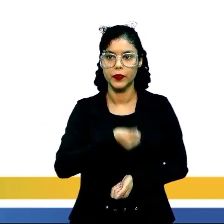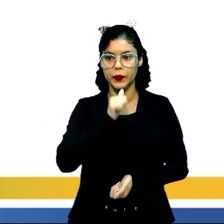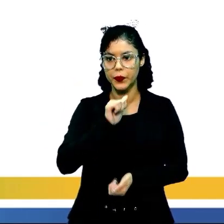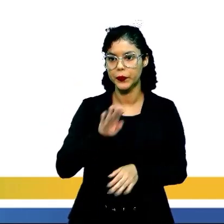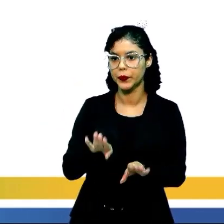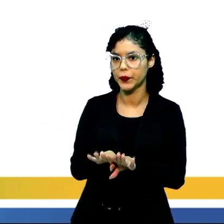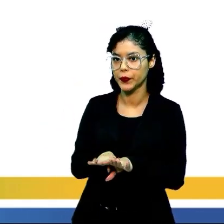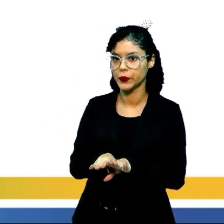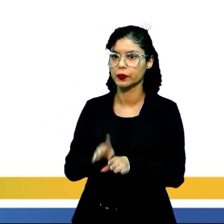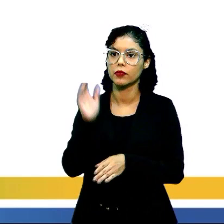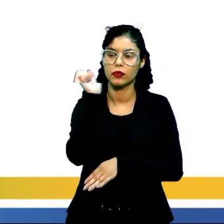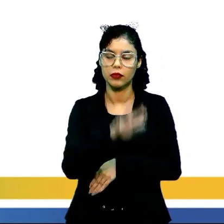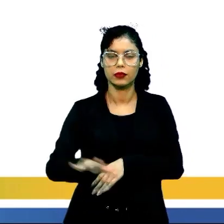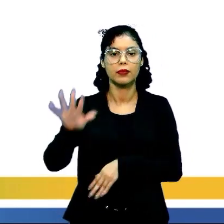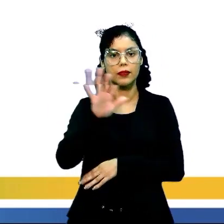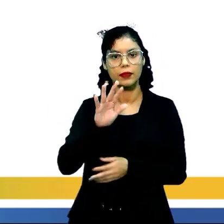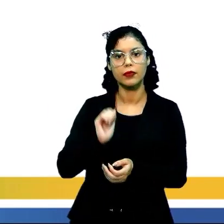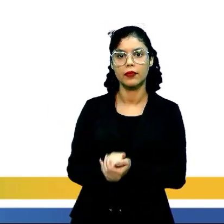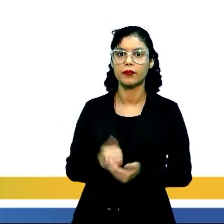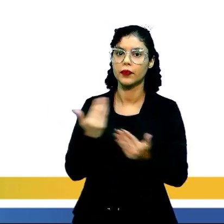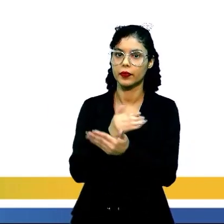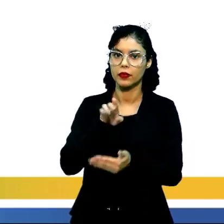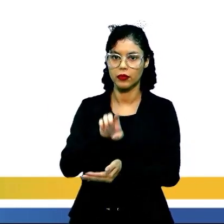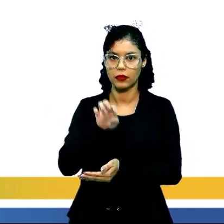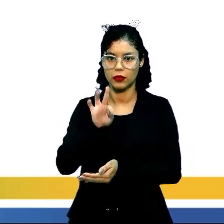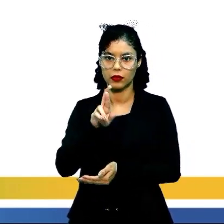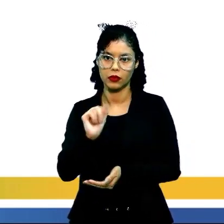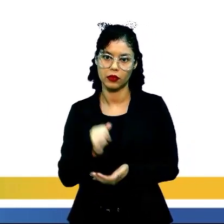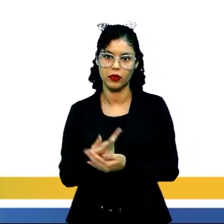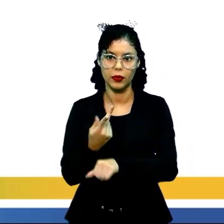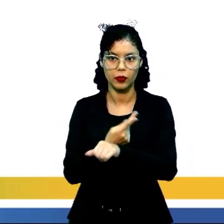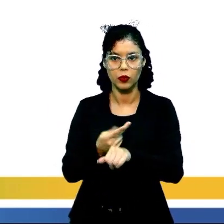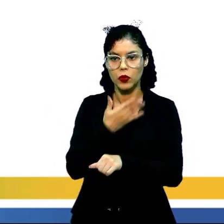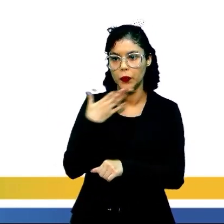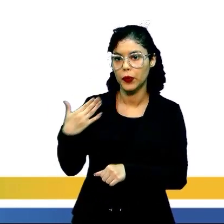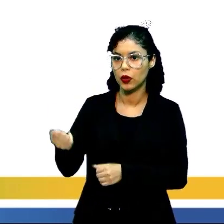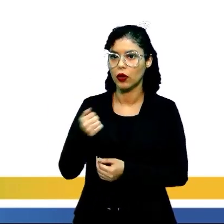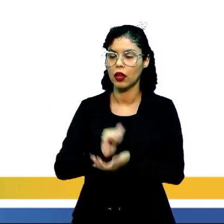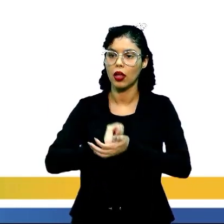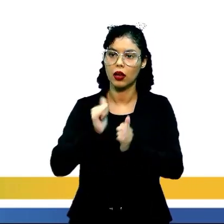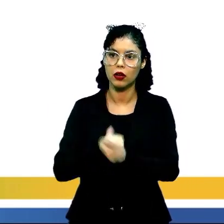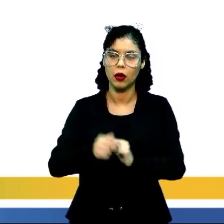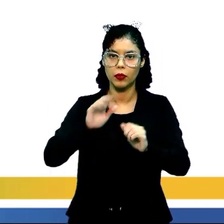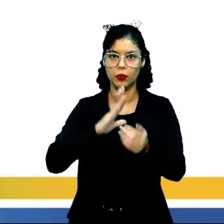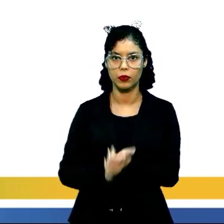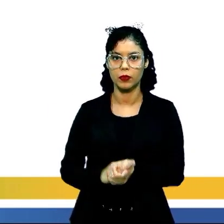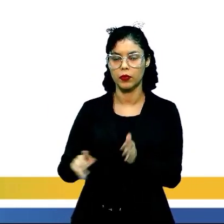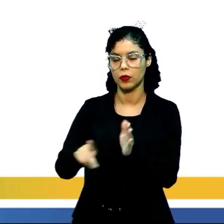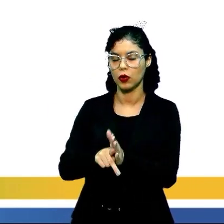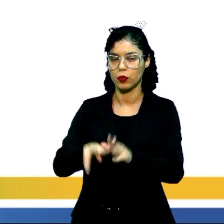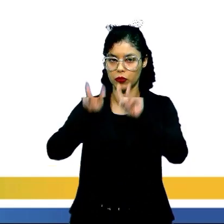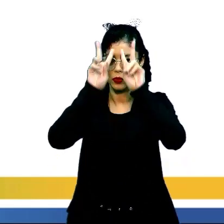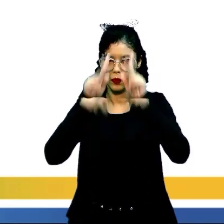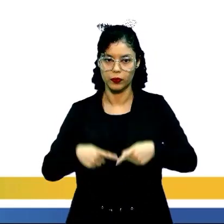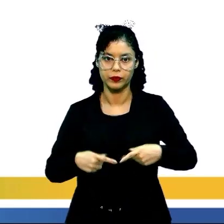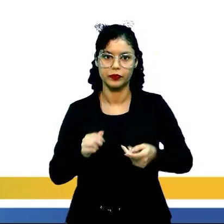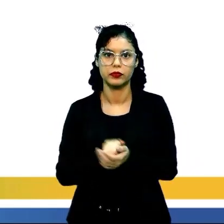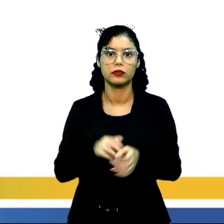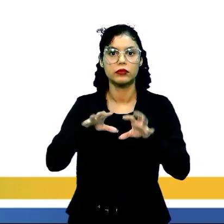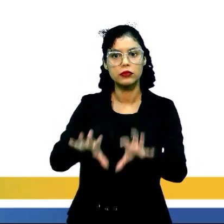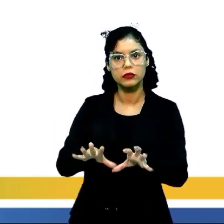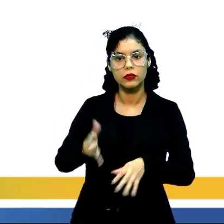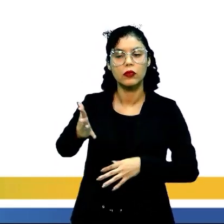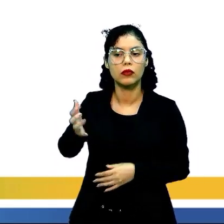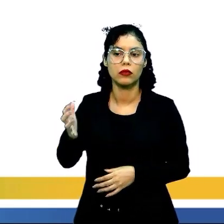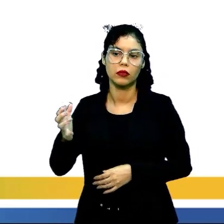consumo. Geralmente, as estações de tratamento de água procuram tornar a água potável adequada para o consumo humano. Nesse